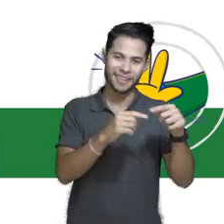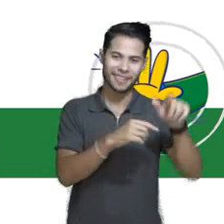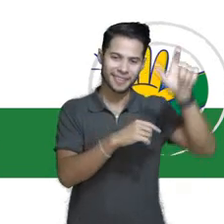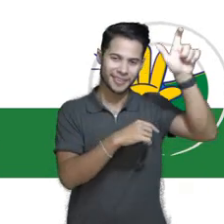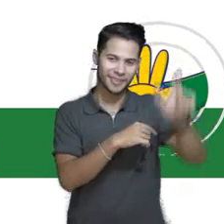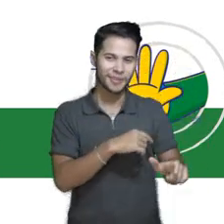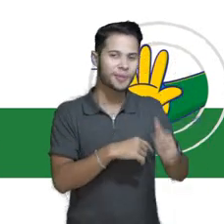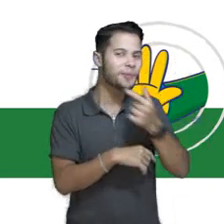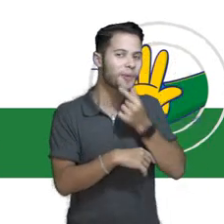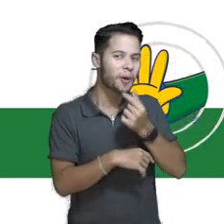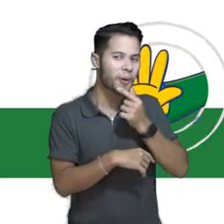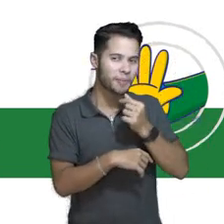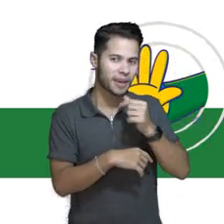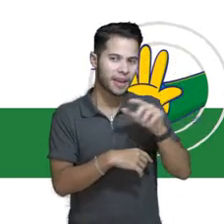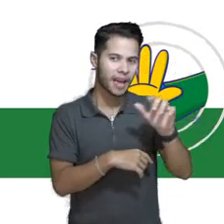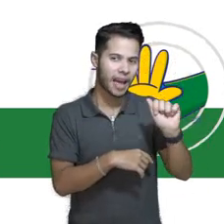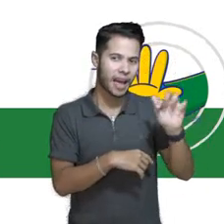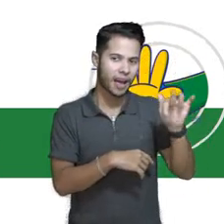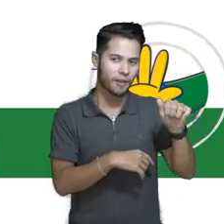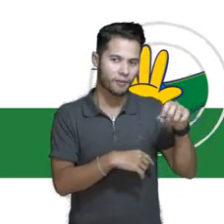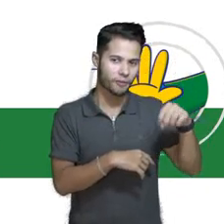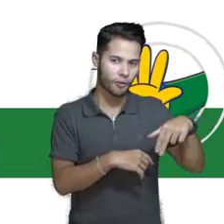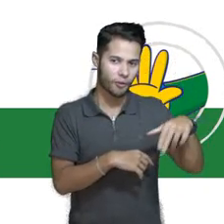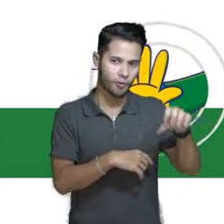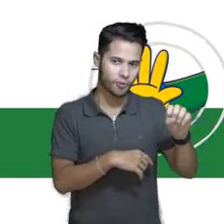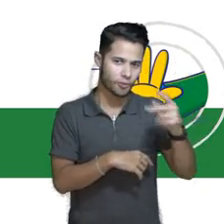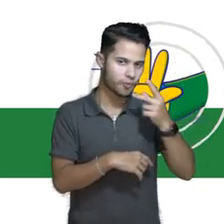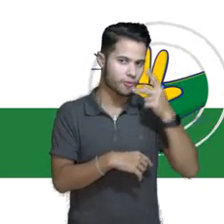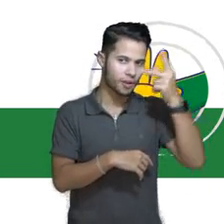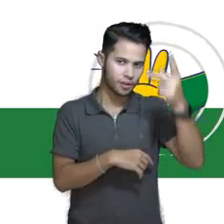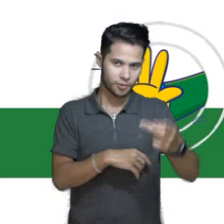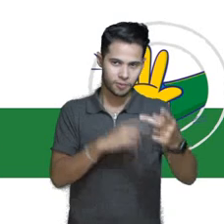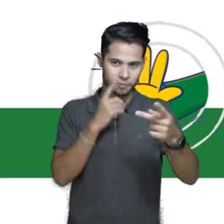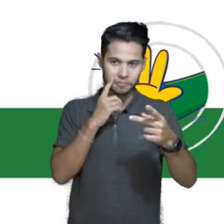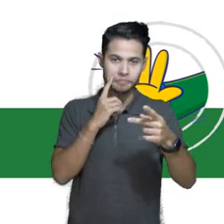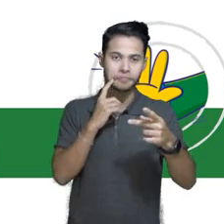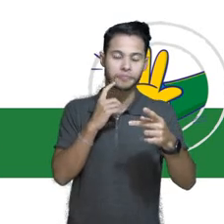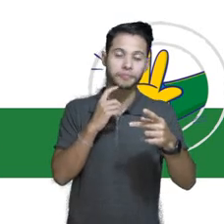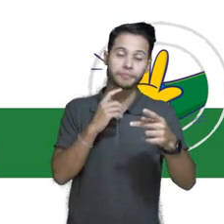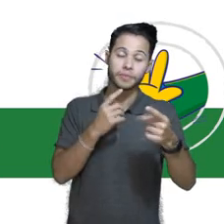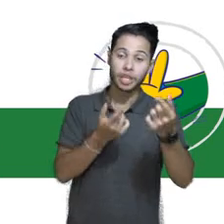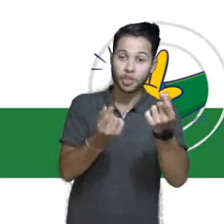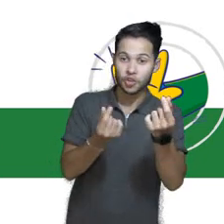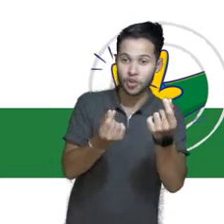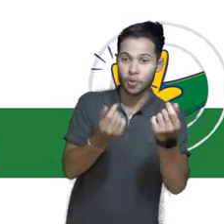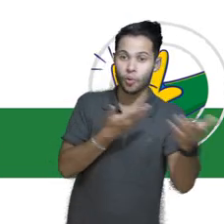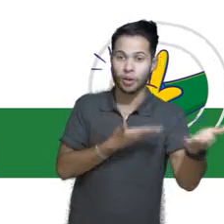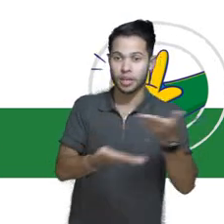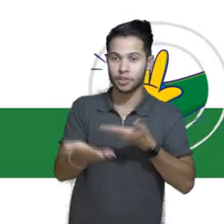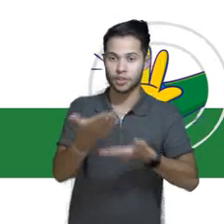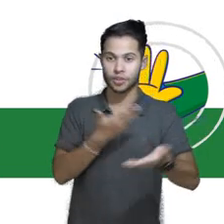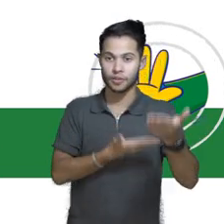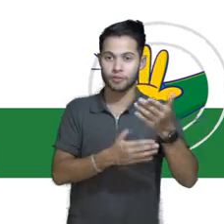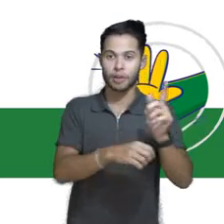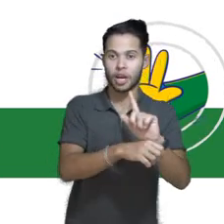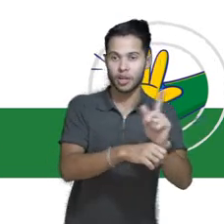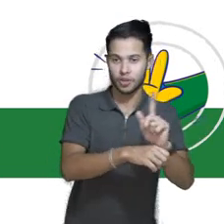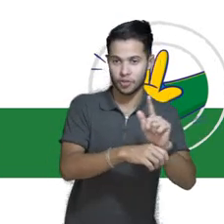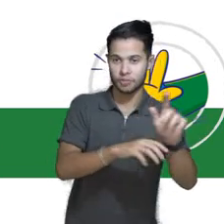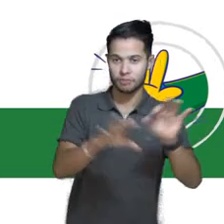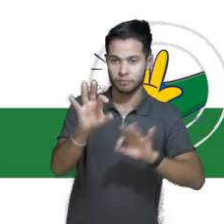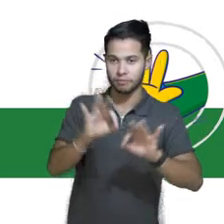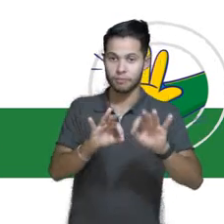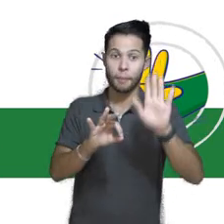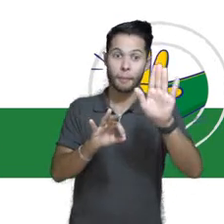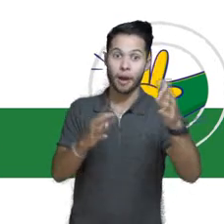fundamentos iniciais dessa discussão para gerir os seus recursos coletivos e e aqui eu queria dar uma